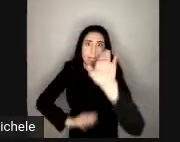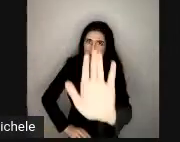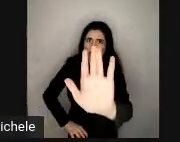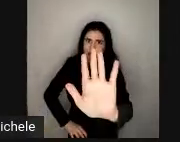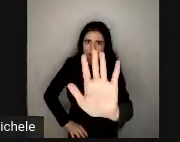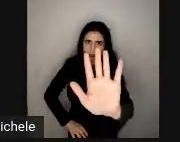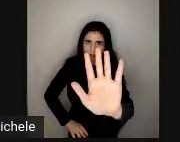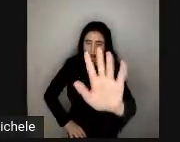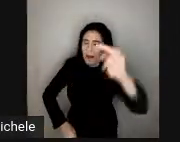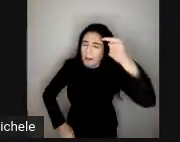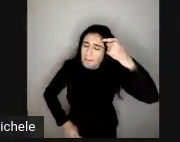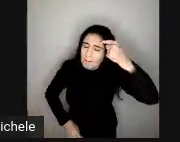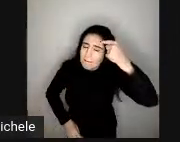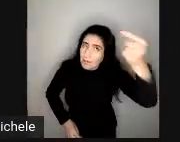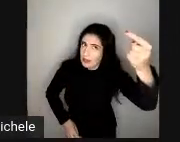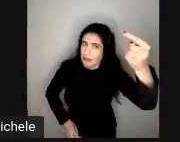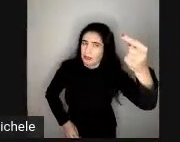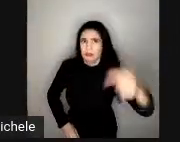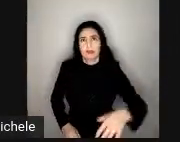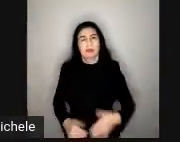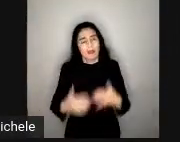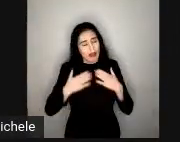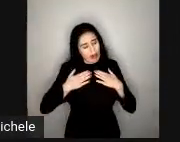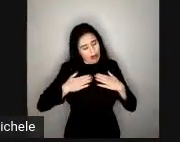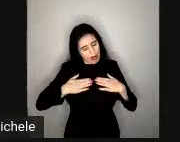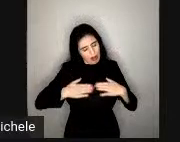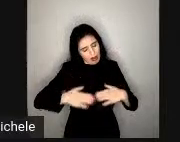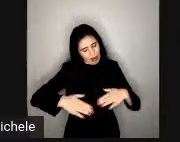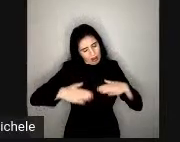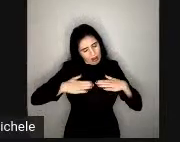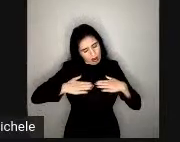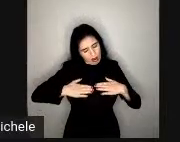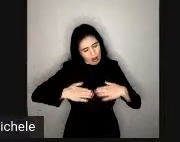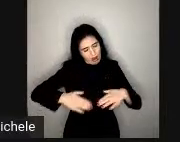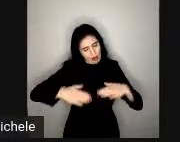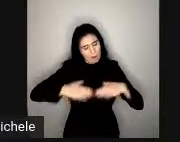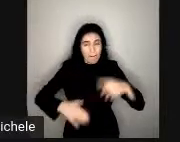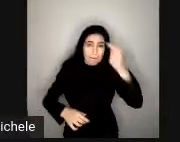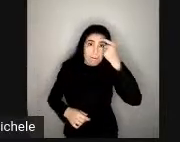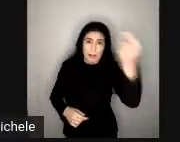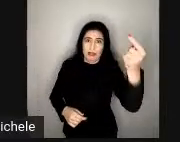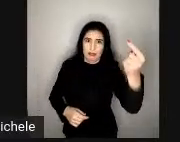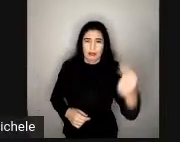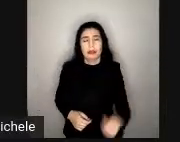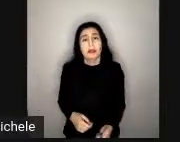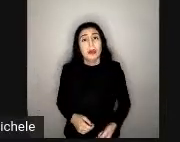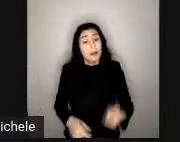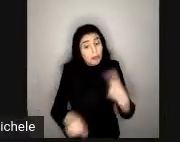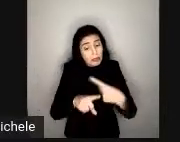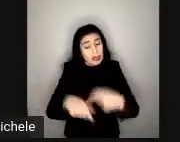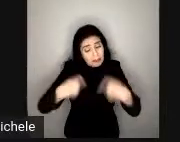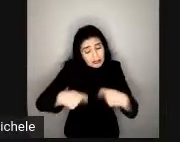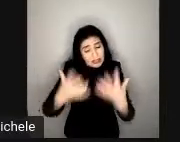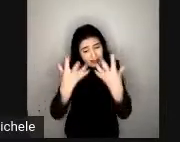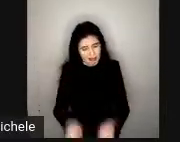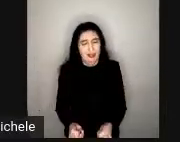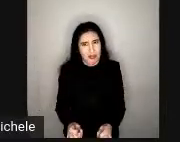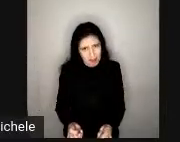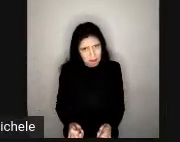pouquinho, dê o tempo suficiente para você poder reagir e poder aceitar. E não fugir à regra não